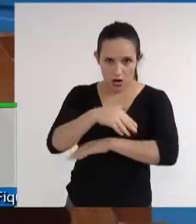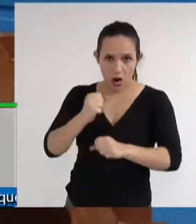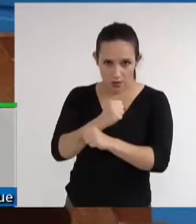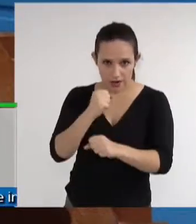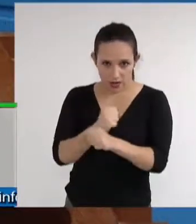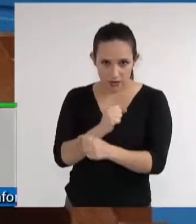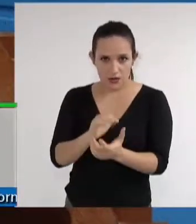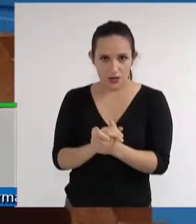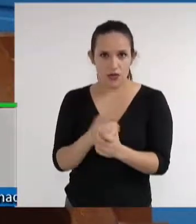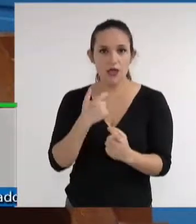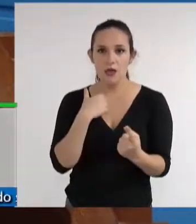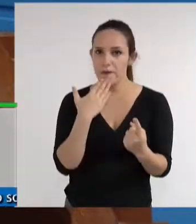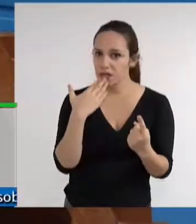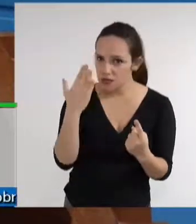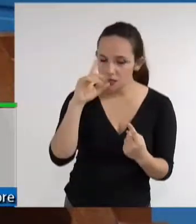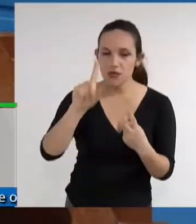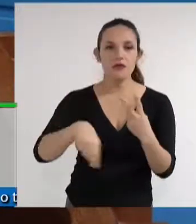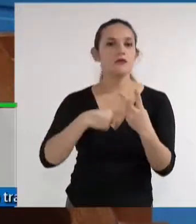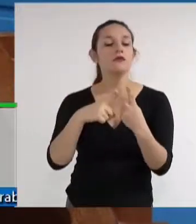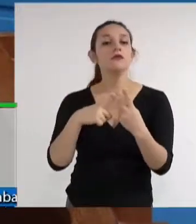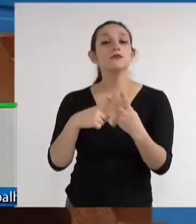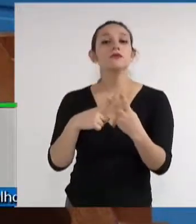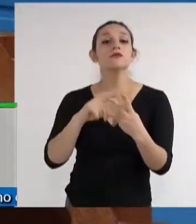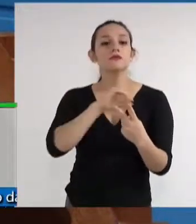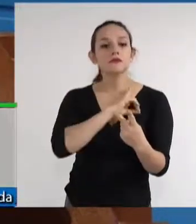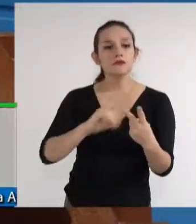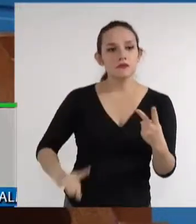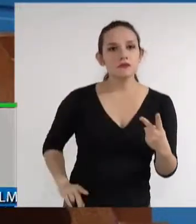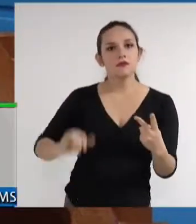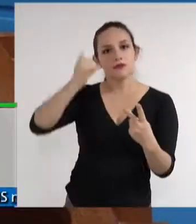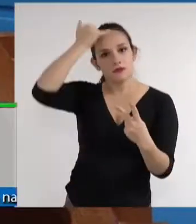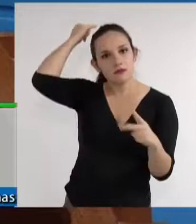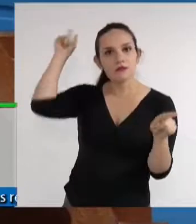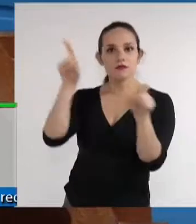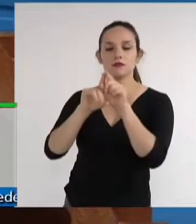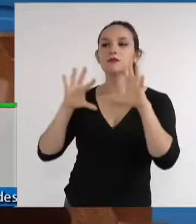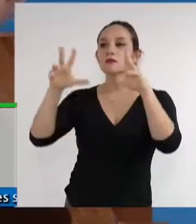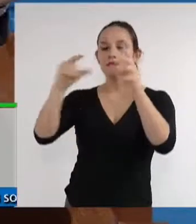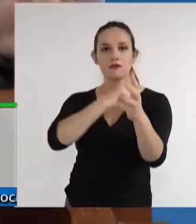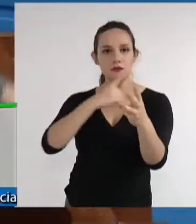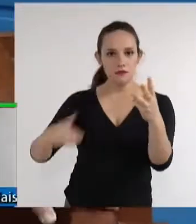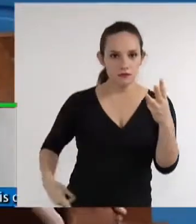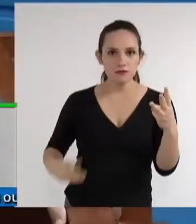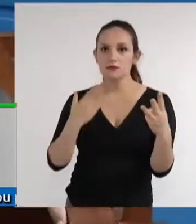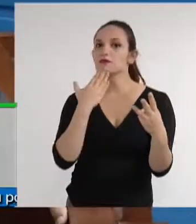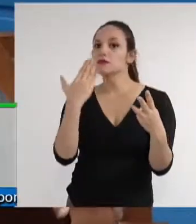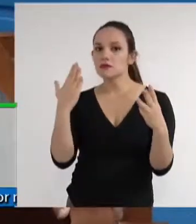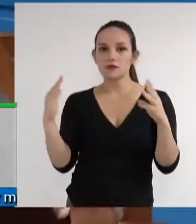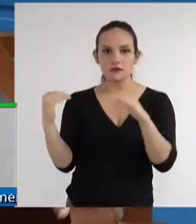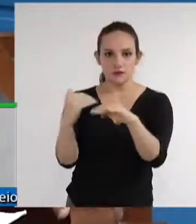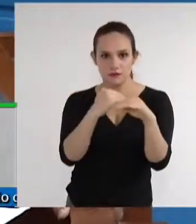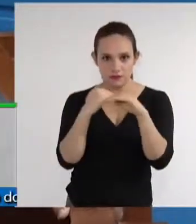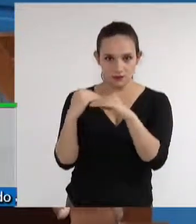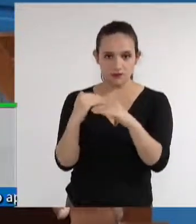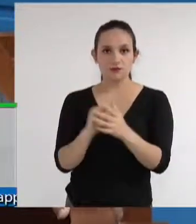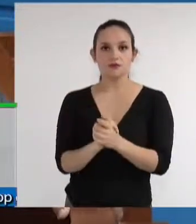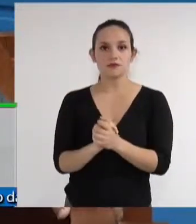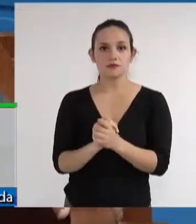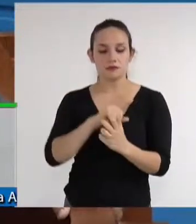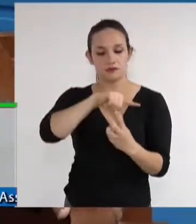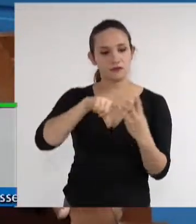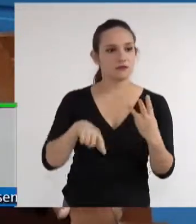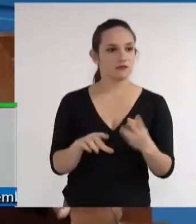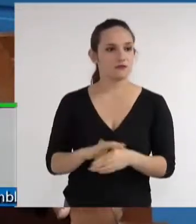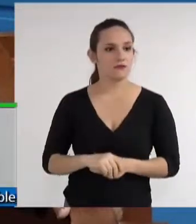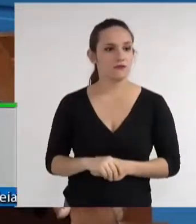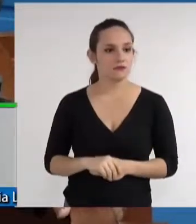por mim e pelo deputado Júnior Mock, com a assinatura de todos os parlamentares, com a aquiescência de todos vocês. E, pois